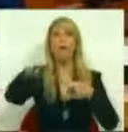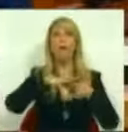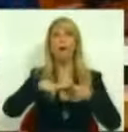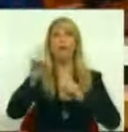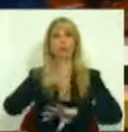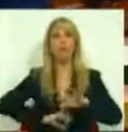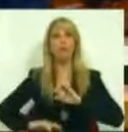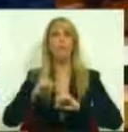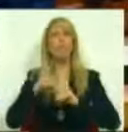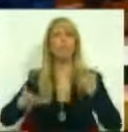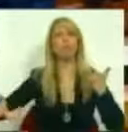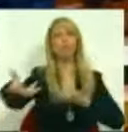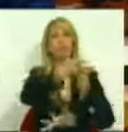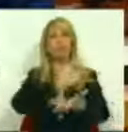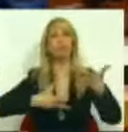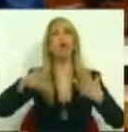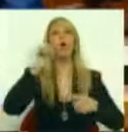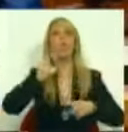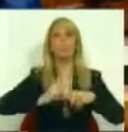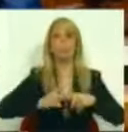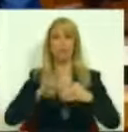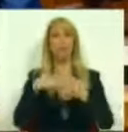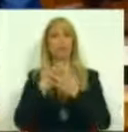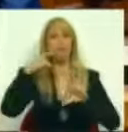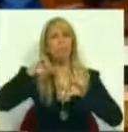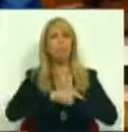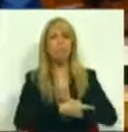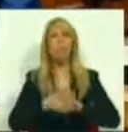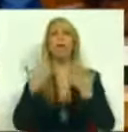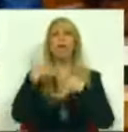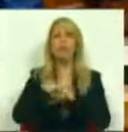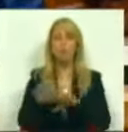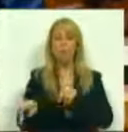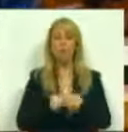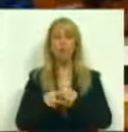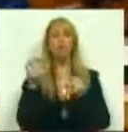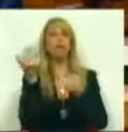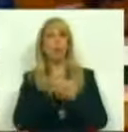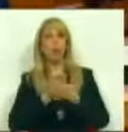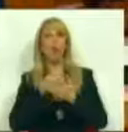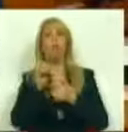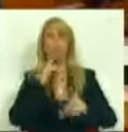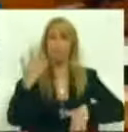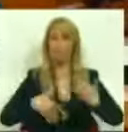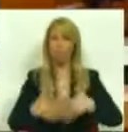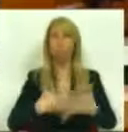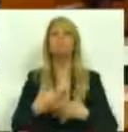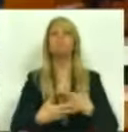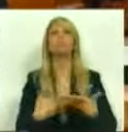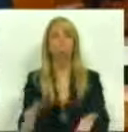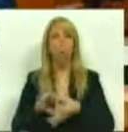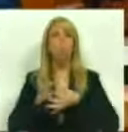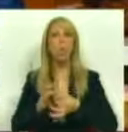contagiaram de forma positiva no aprofundamento da integração política e económica e na dinamização da União